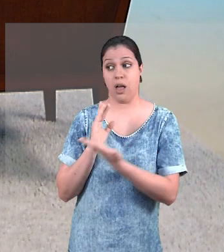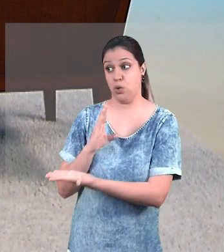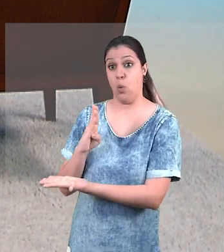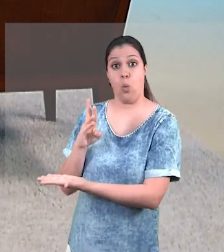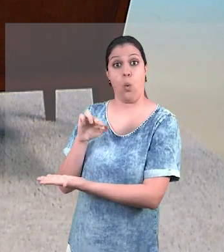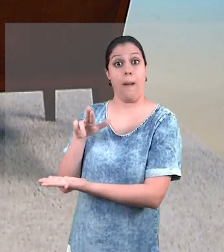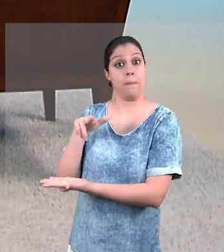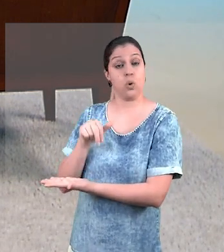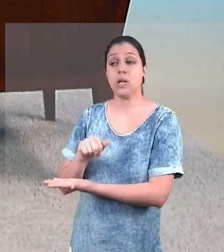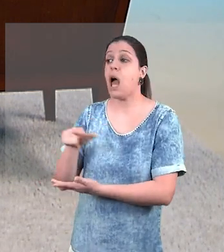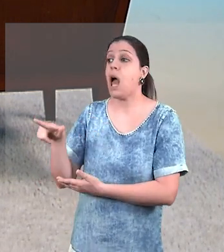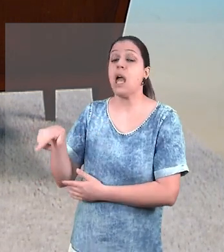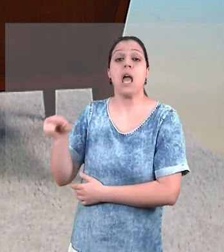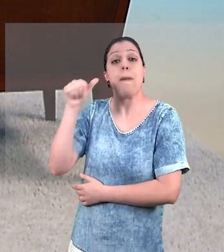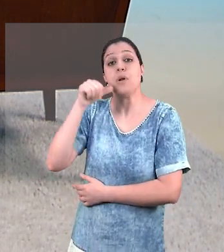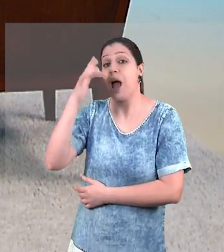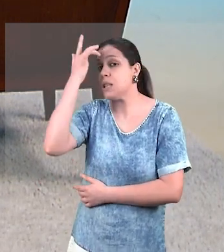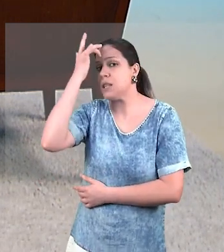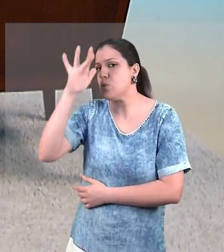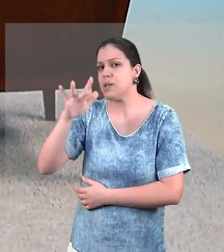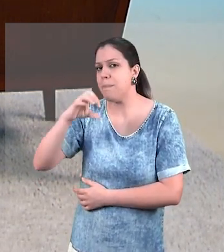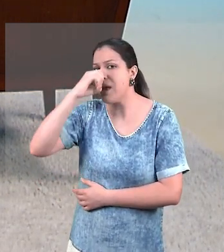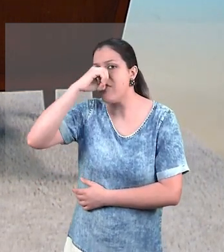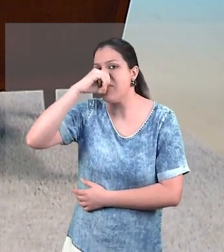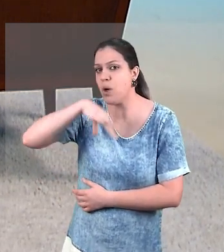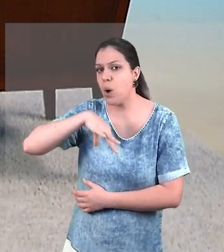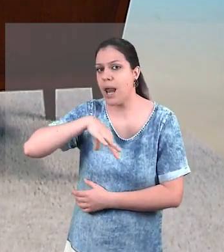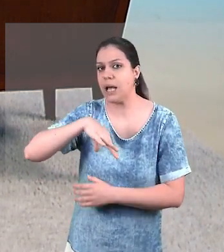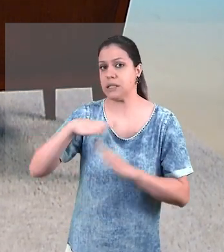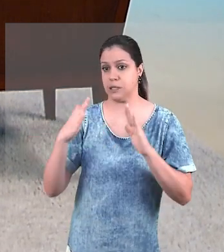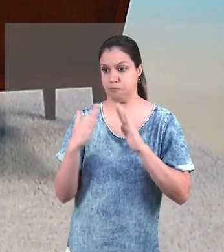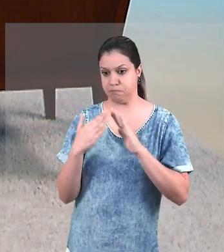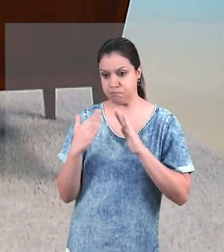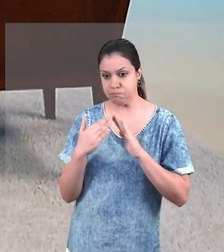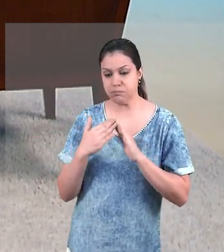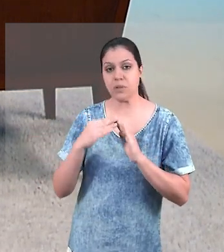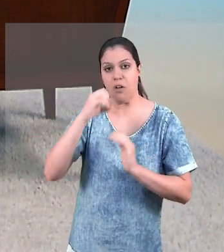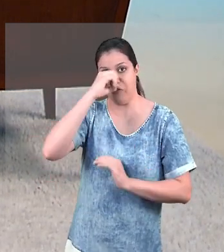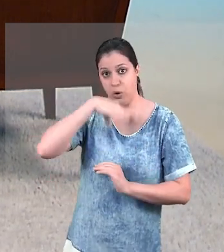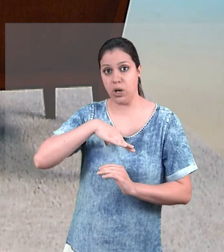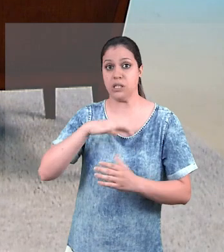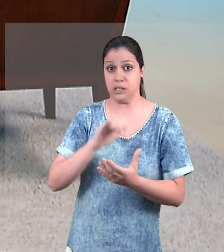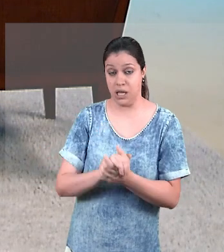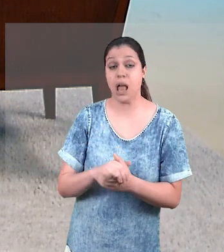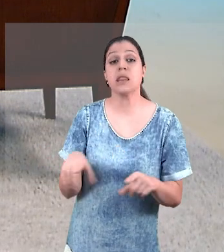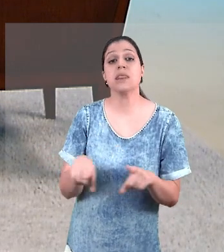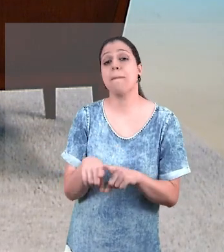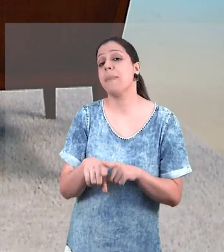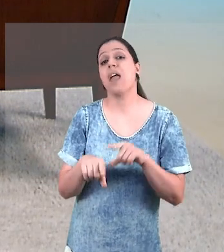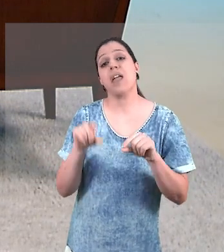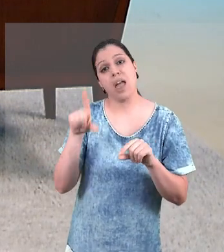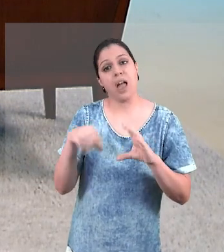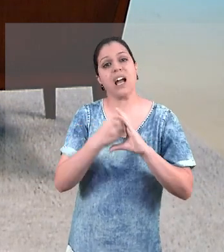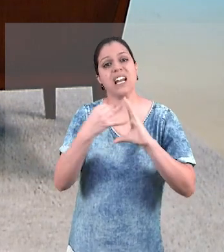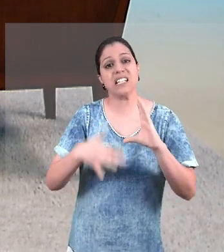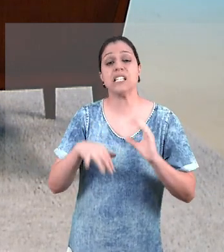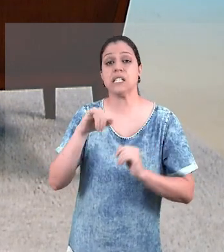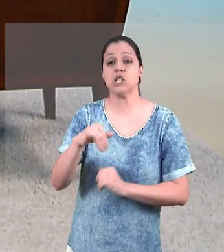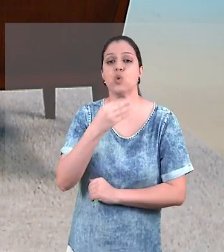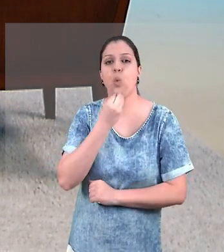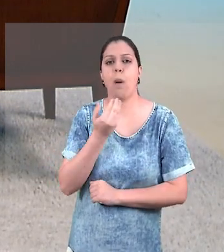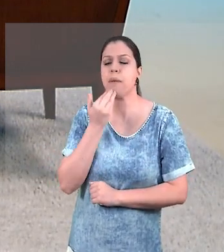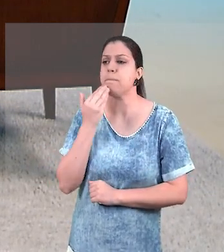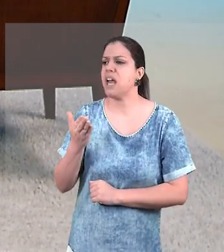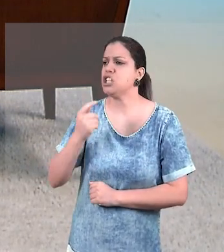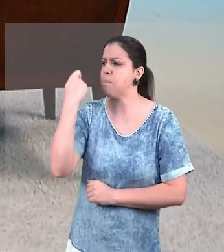nosso, e elas não sabiam que violência doméstica, que violência conjugal também se configurava quando aquele homem pedia